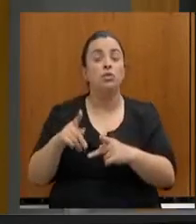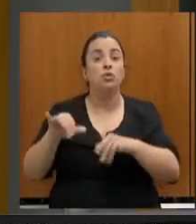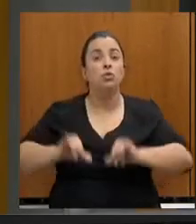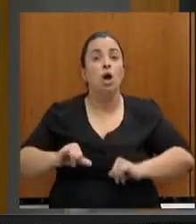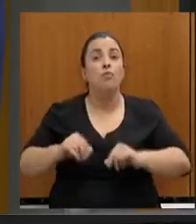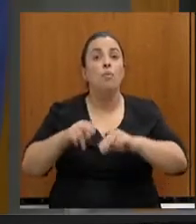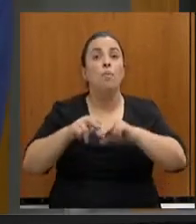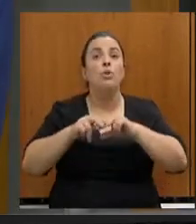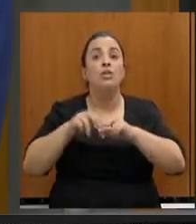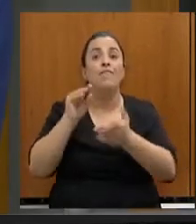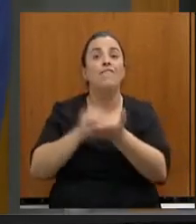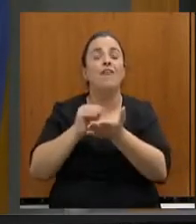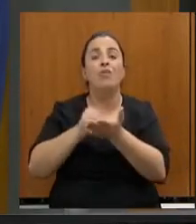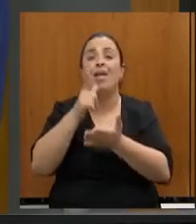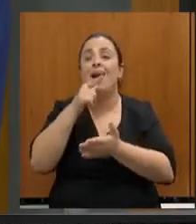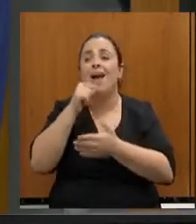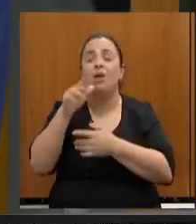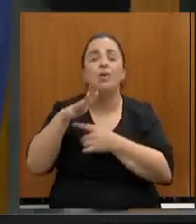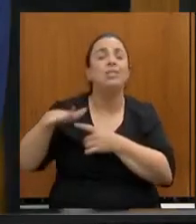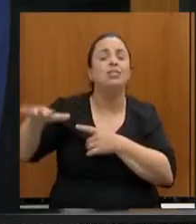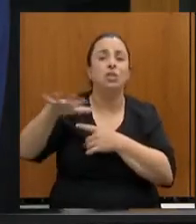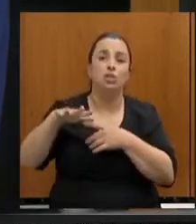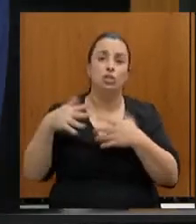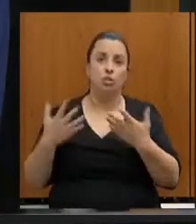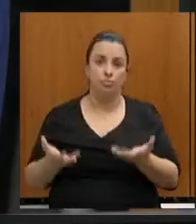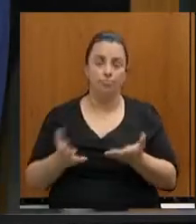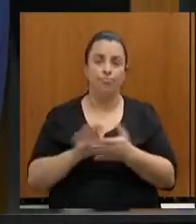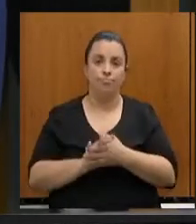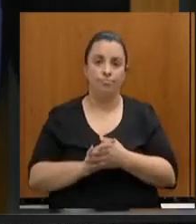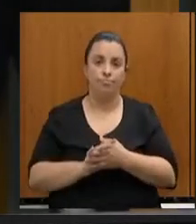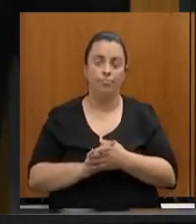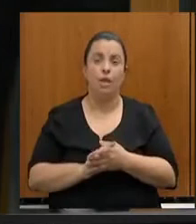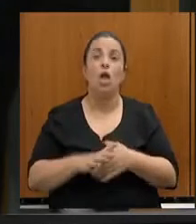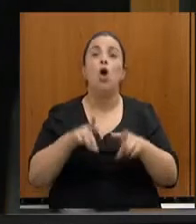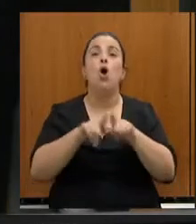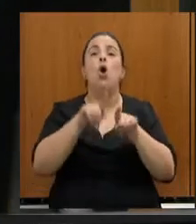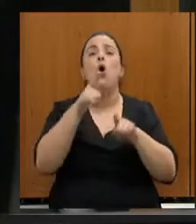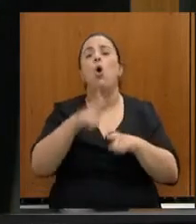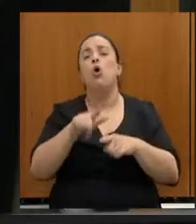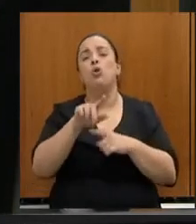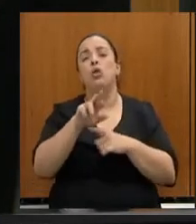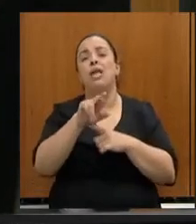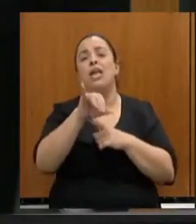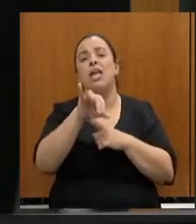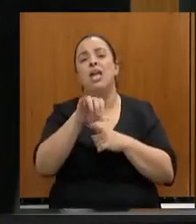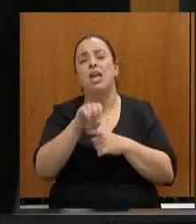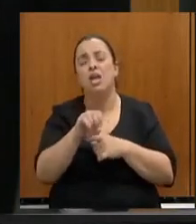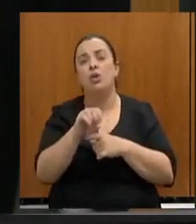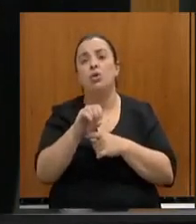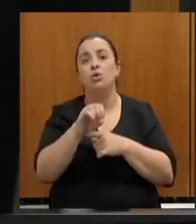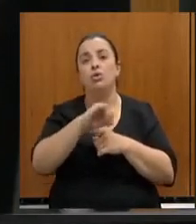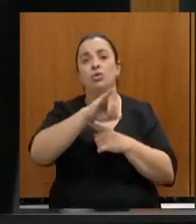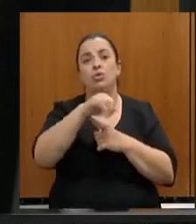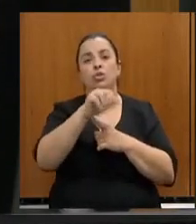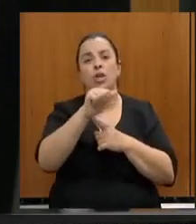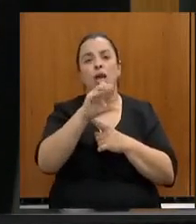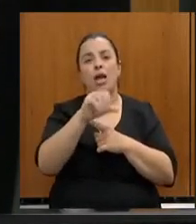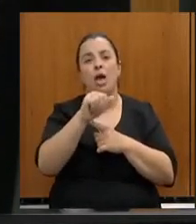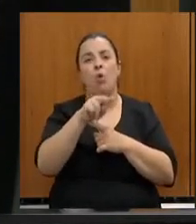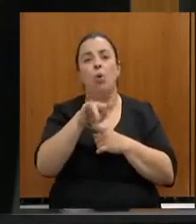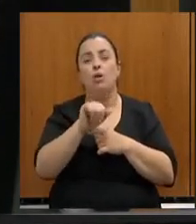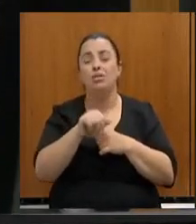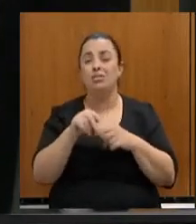estação ecológica de Acauã eu passo e quase todos os anos nós temos incêndio ali em